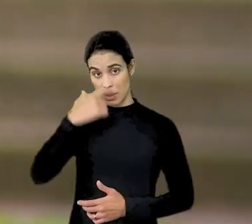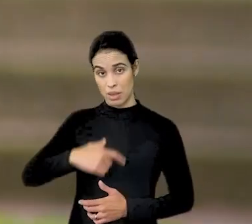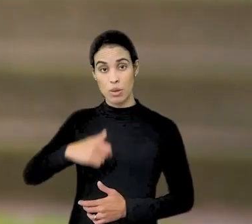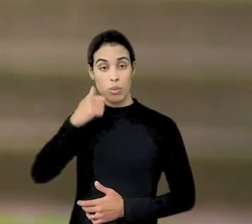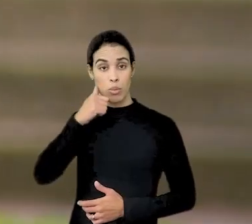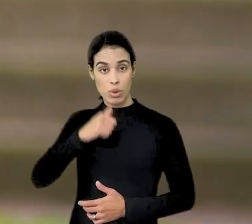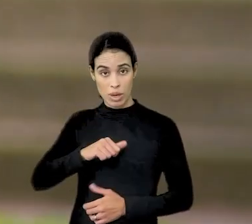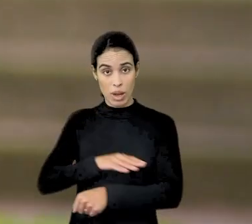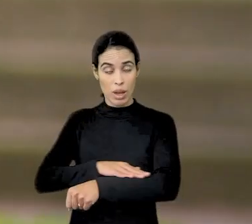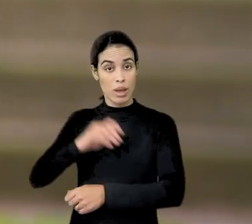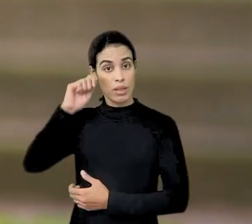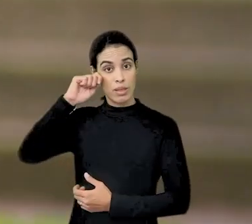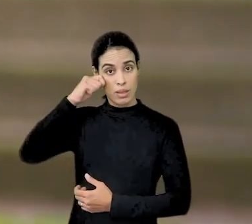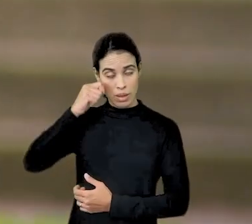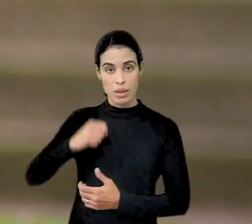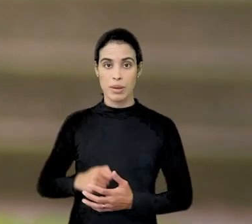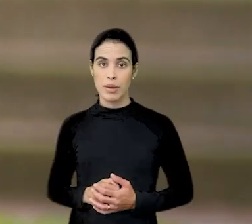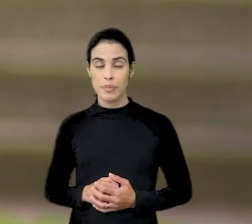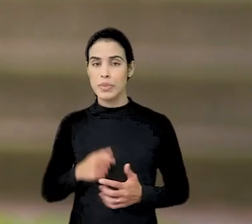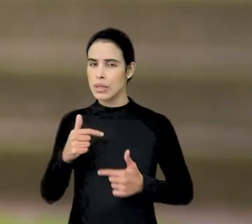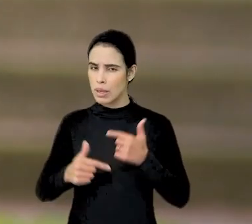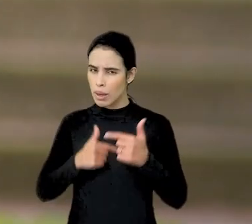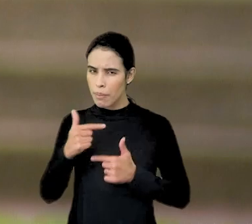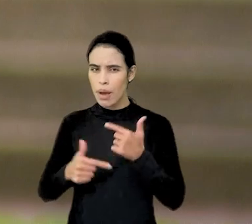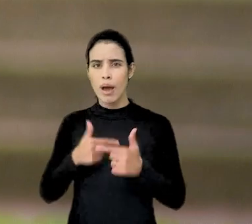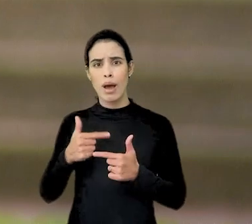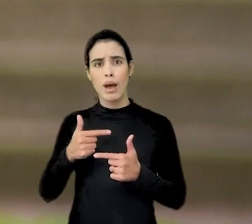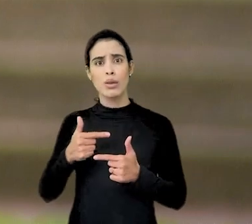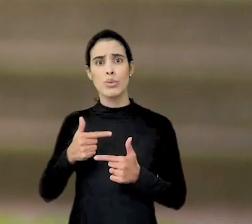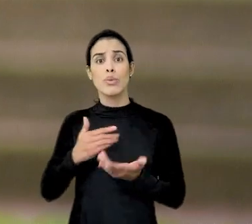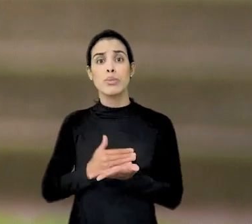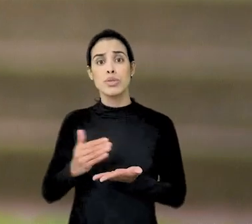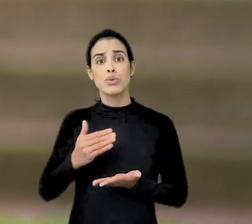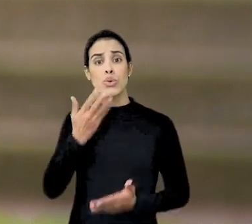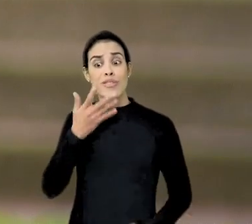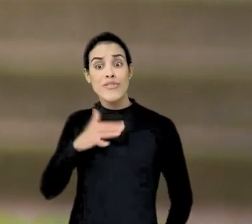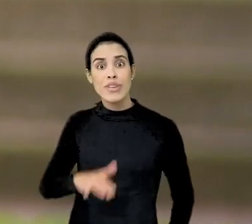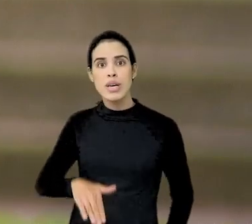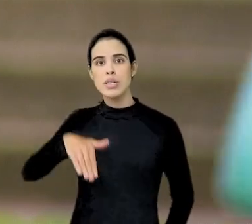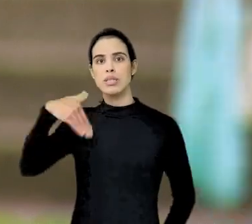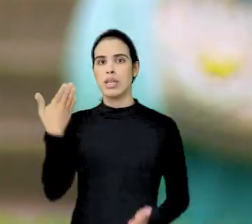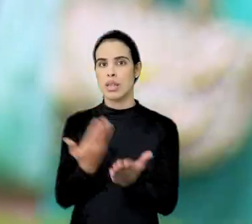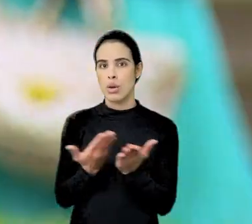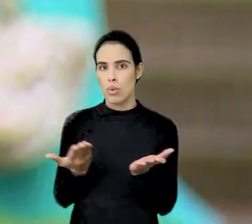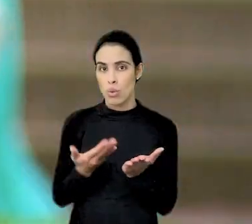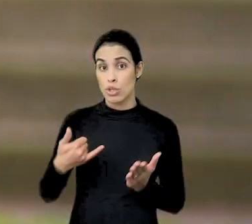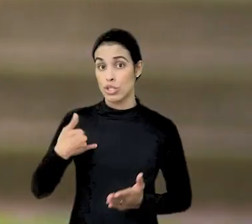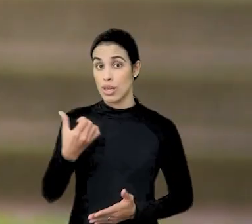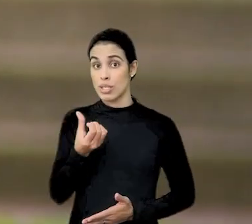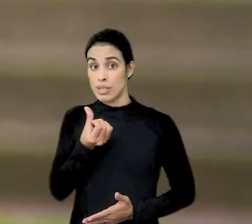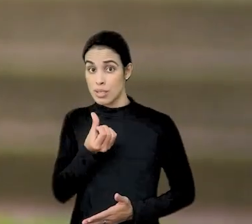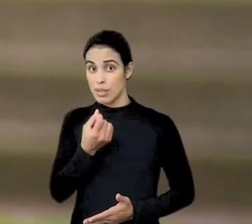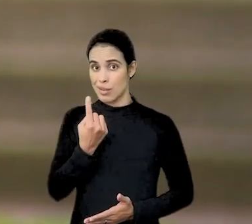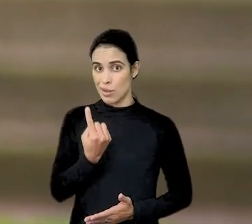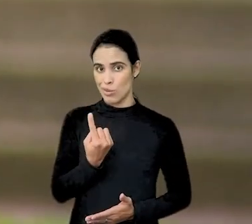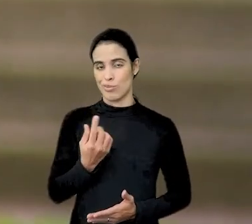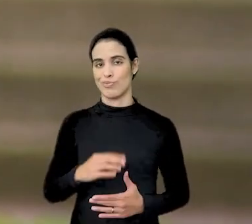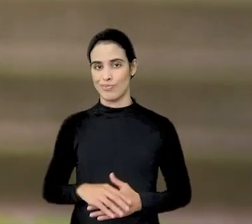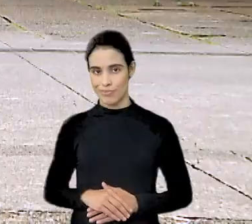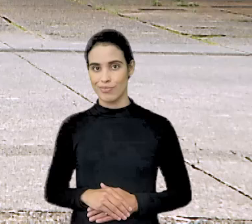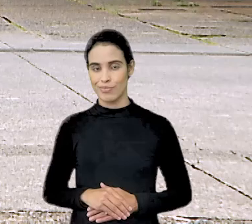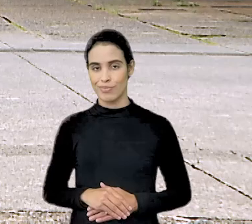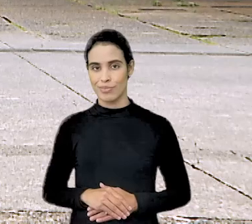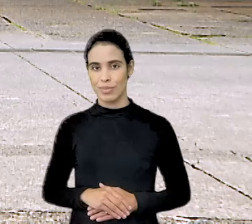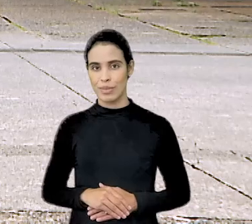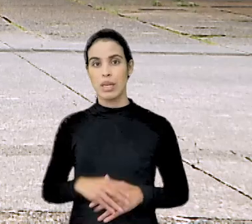É uma mulher negra, trabalhadora, trabalho desde a infância, né? E estou com 61 anos de